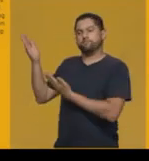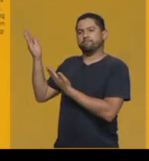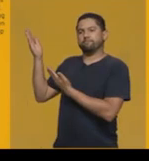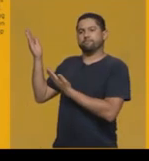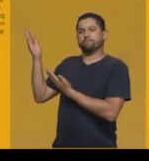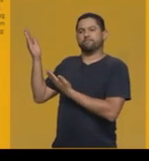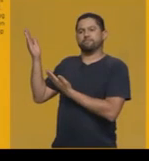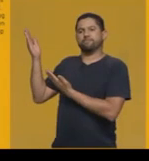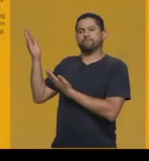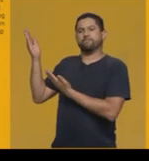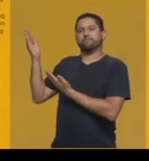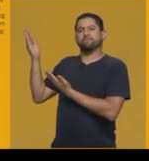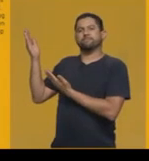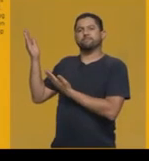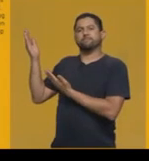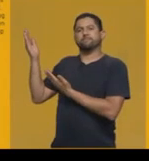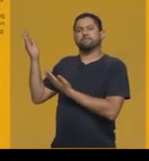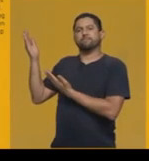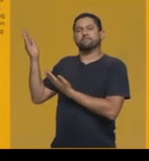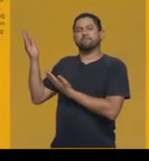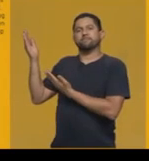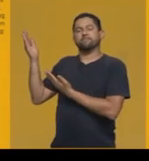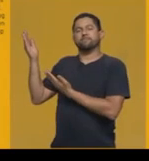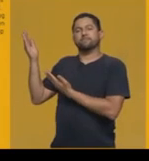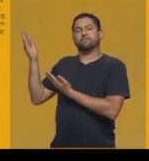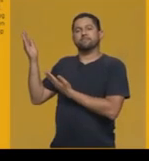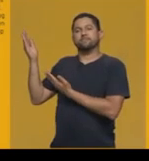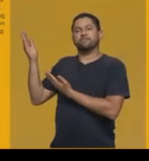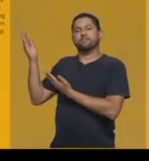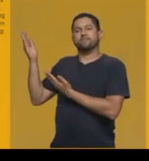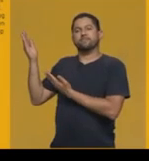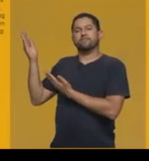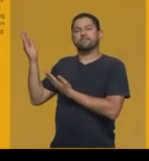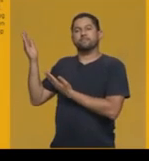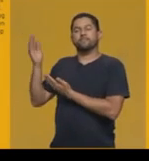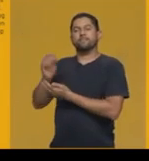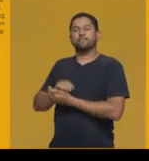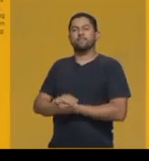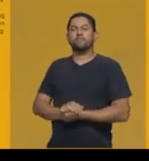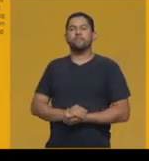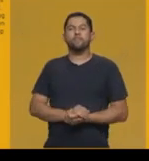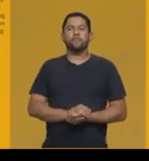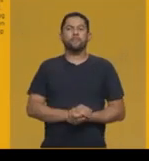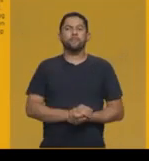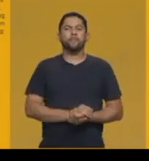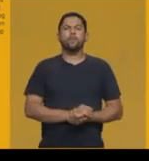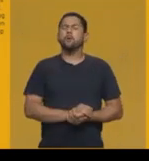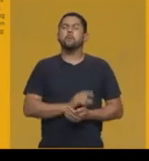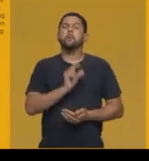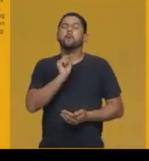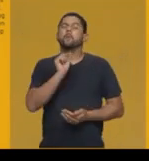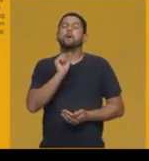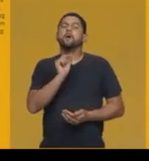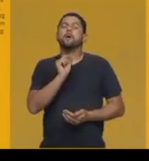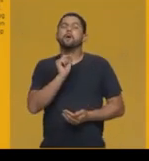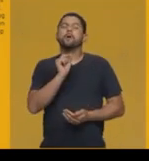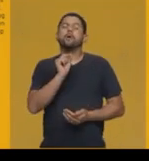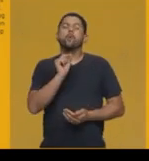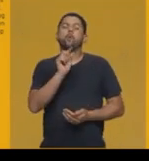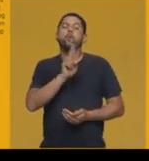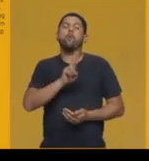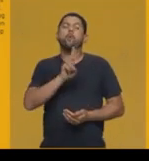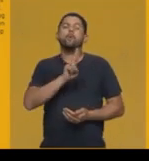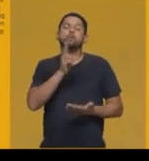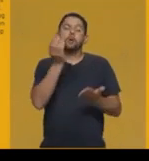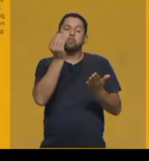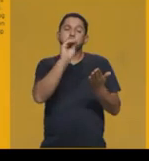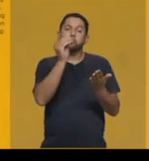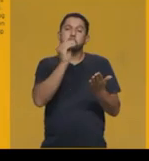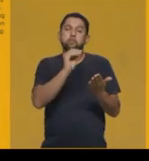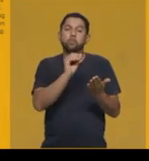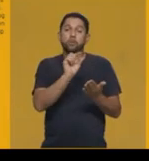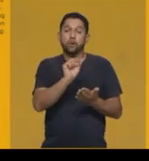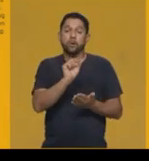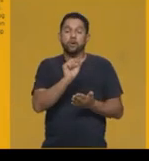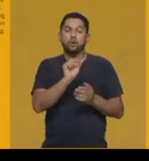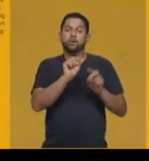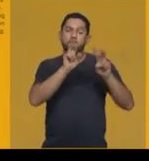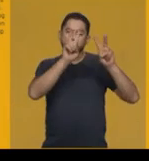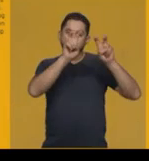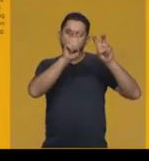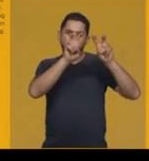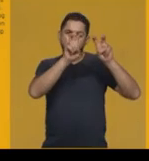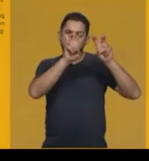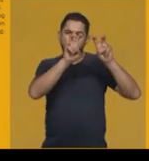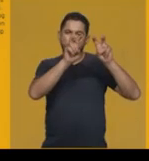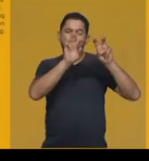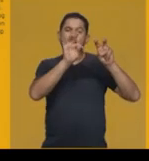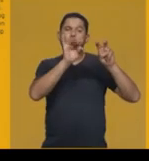Aqui no caso nós temos quais são os elementos que você constrói esse mapa. Título. Uai, o